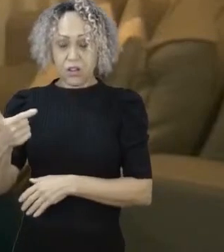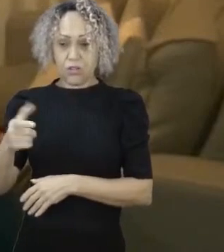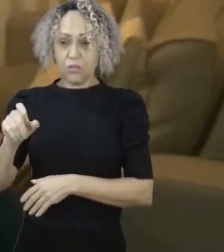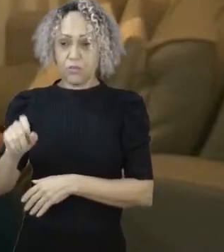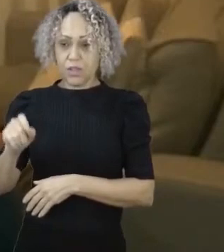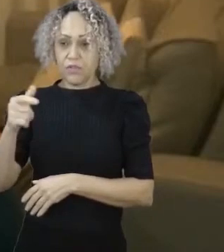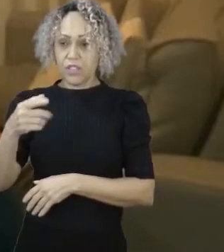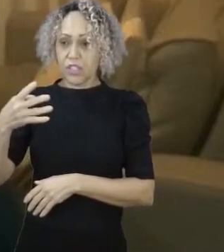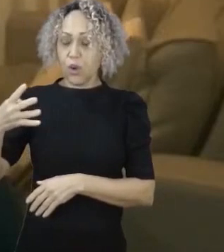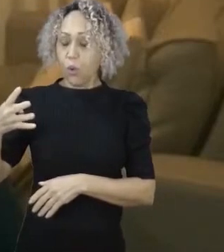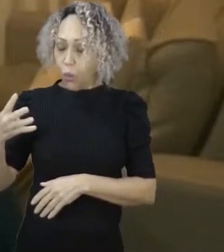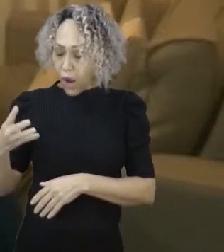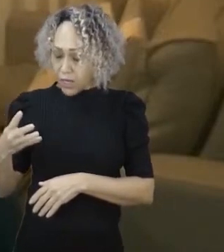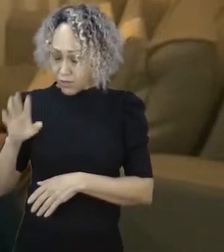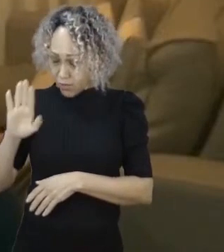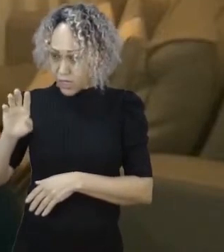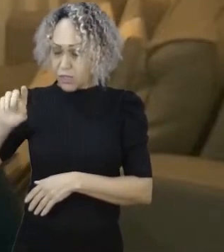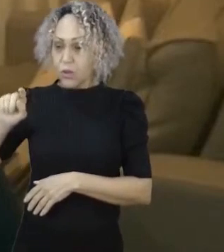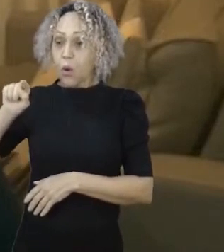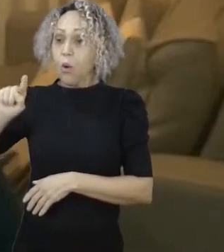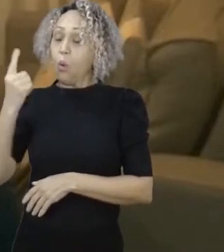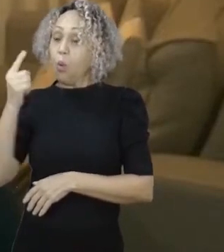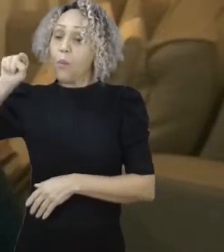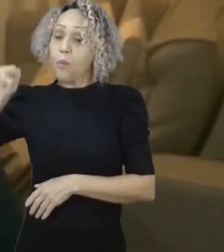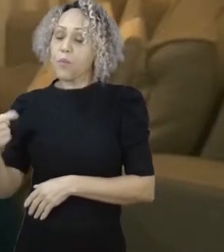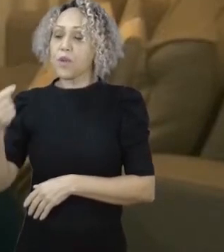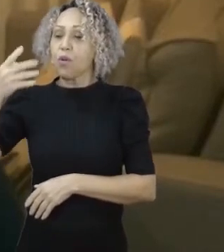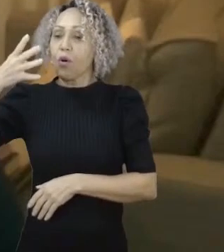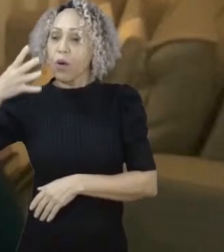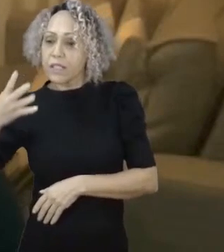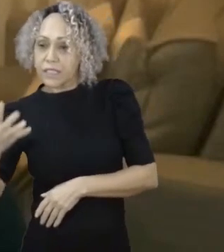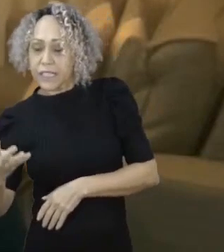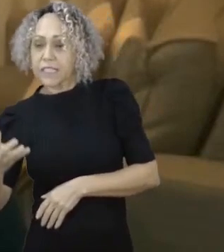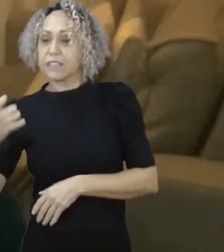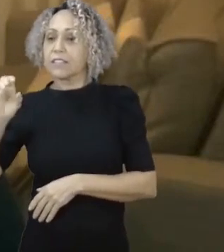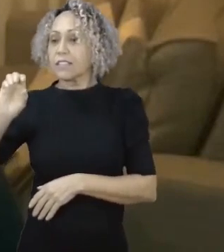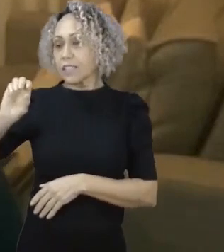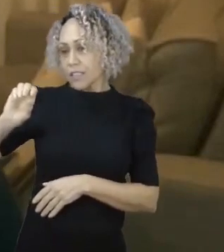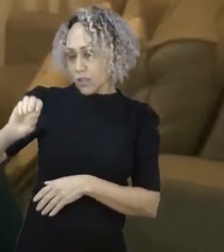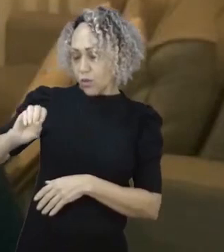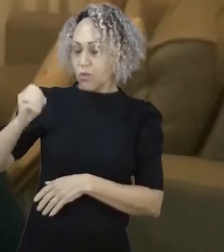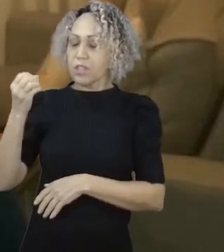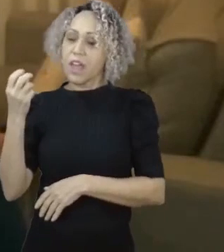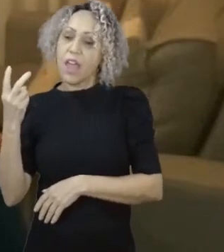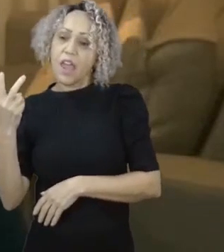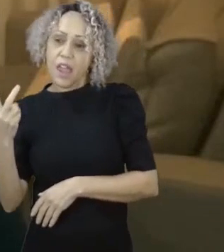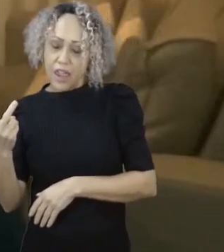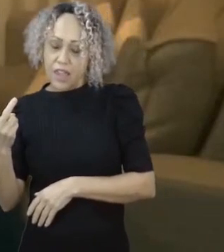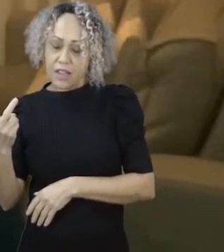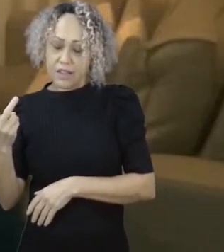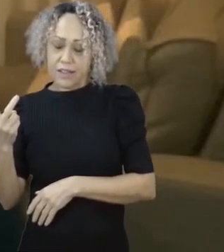1.412, que começou a ser pago aqui na folha de fevereiro, né? Então, a gente começou a trabalhar em janeiro e o